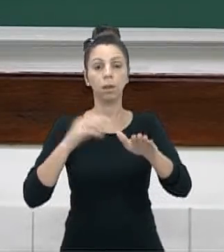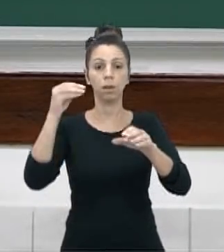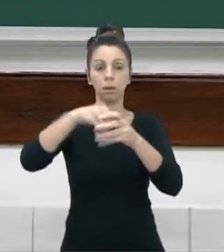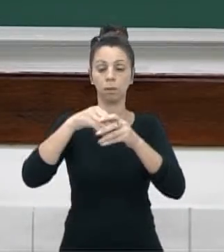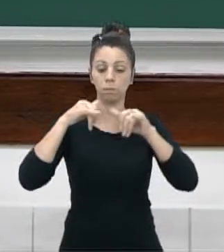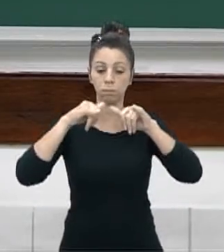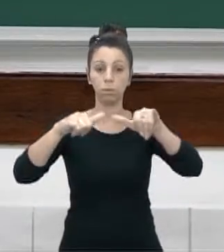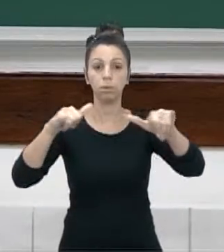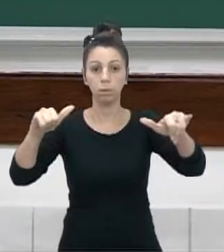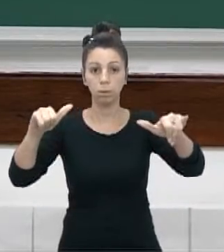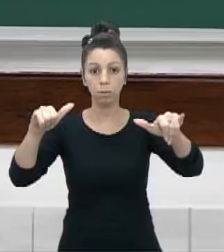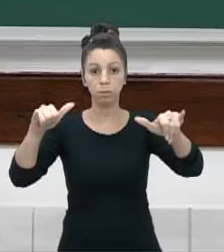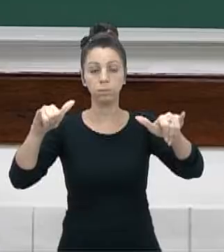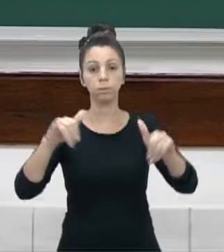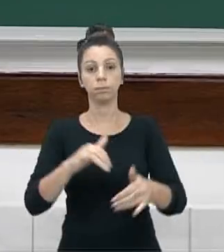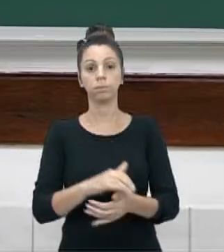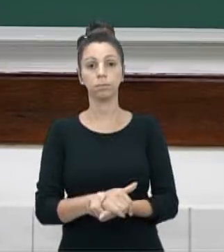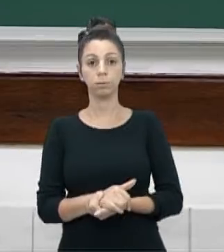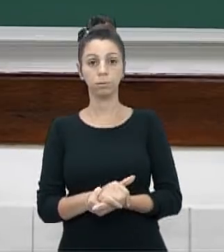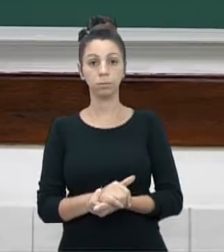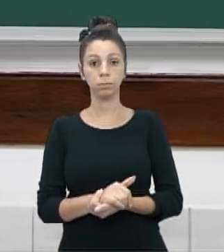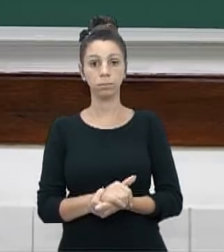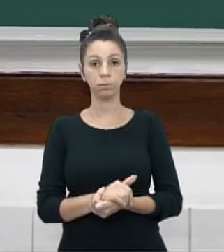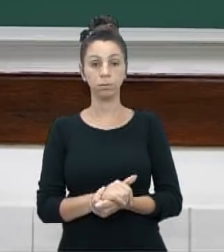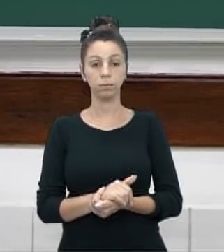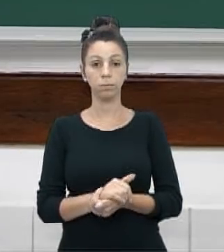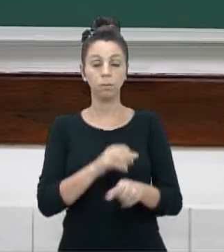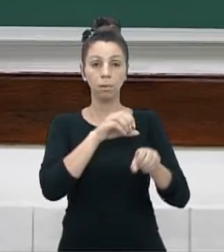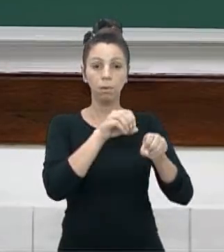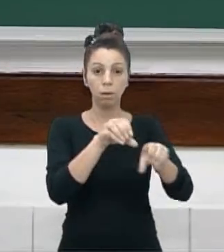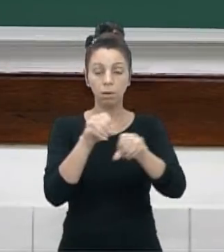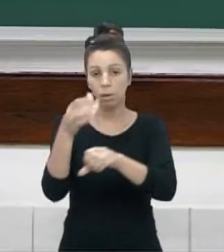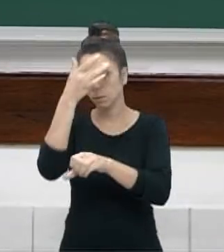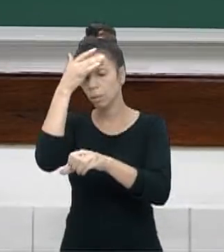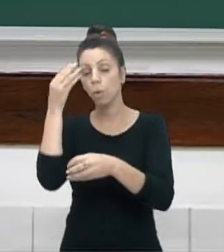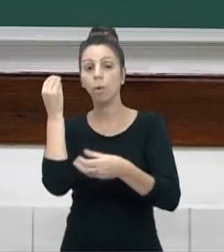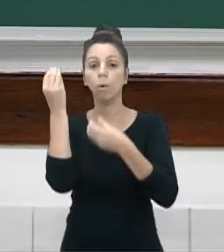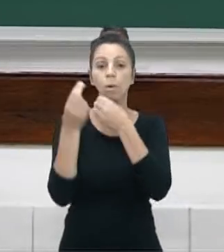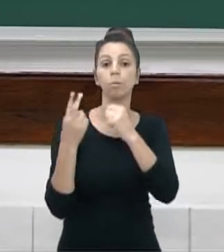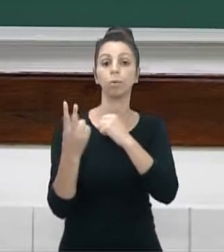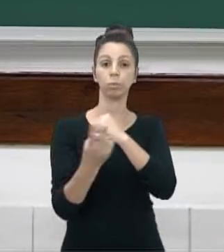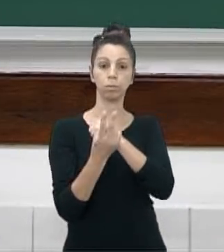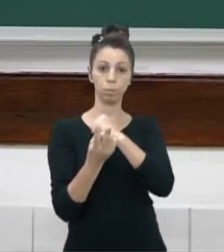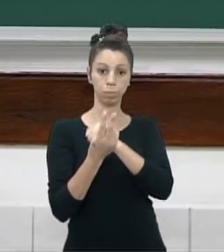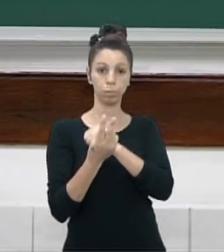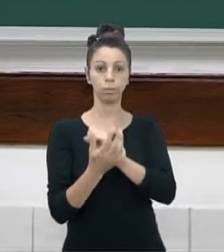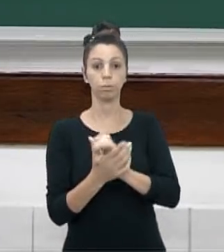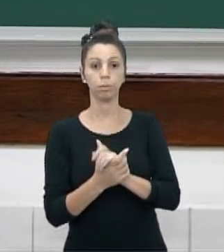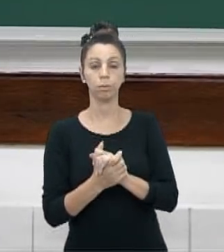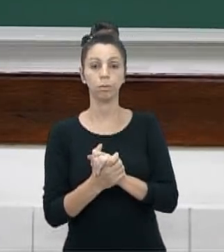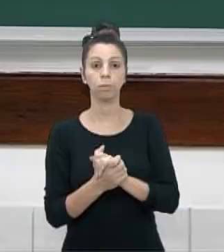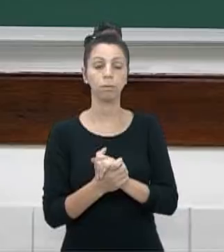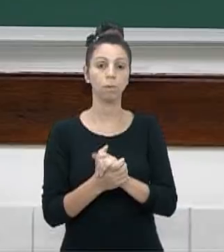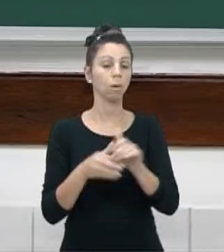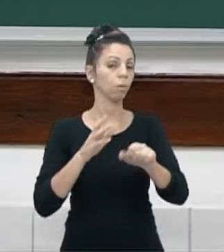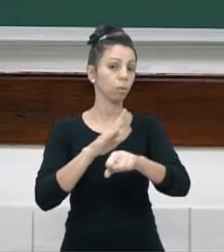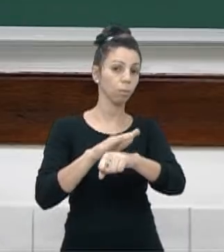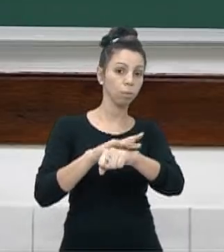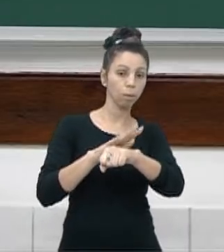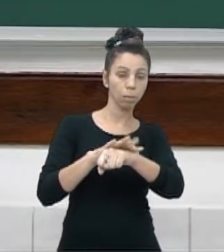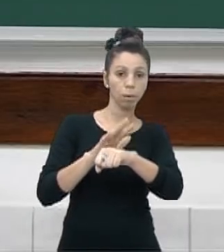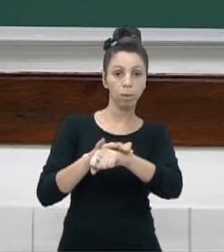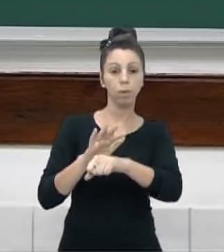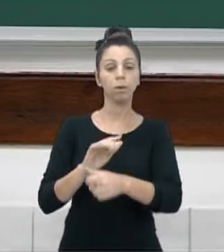publicitário para poder, campanhas de publicidade para poder ensinar as pessoas formas de prevenção, né, determinadas doenças,